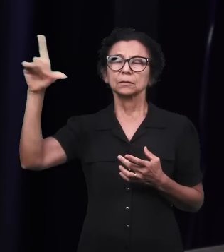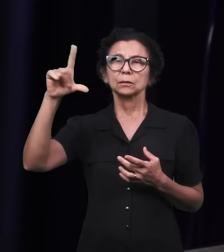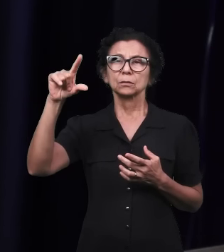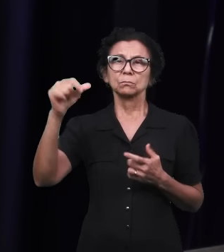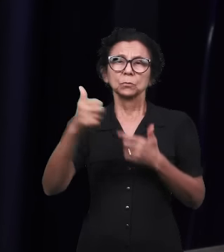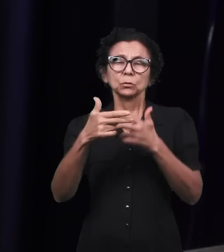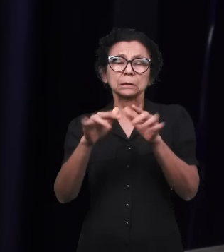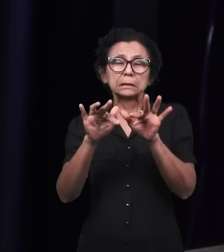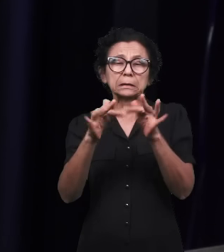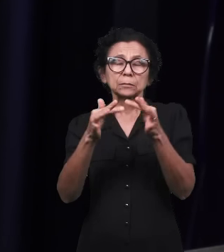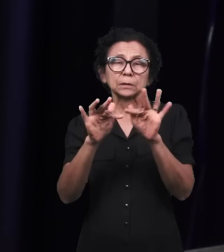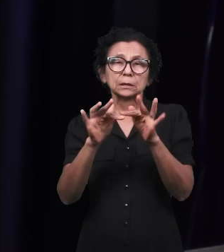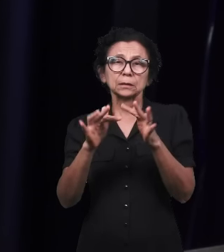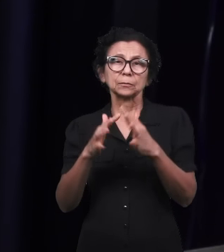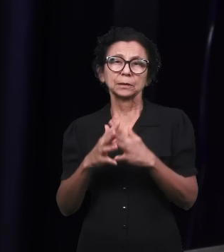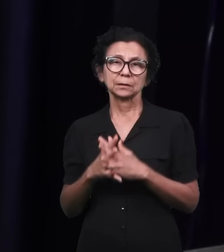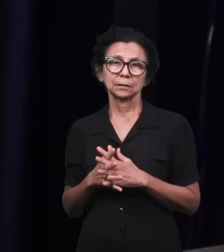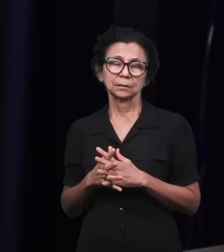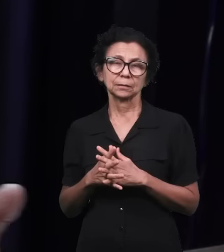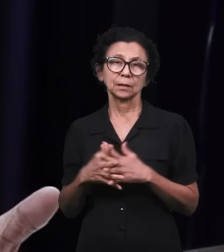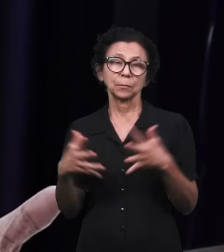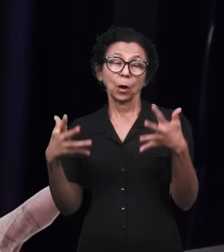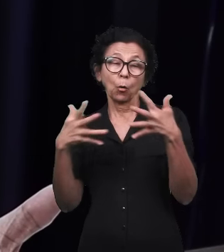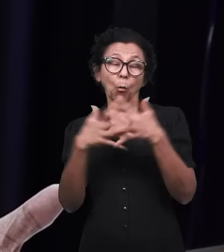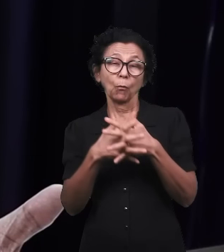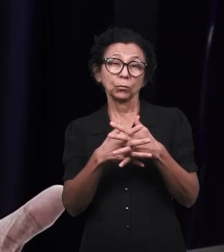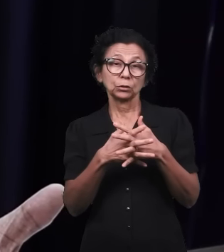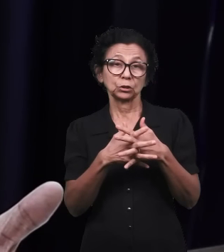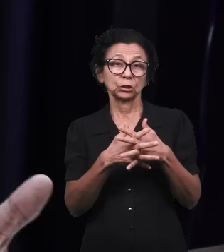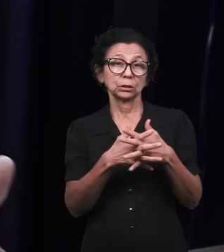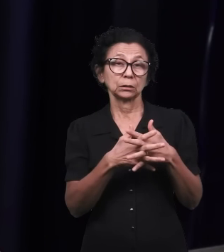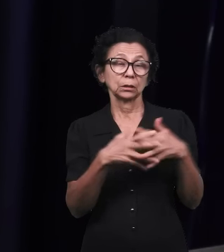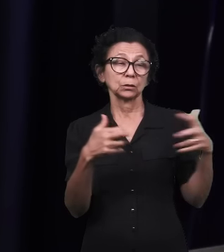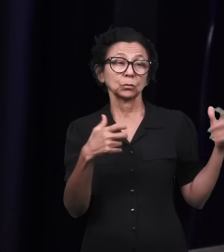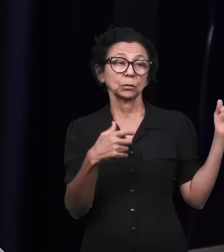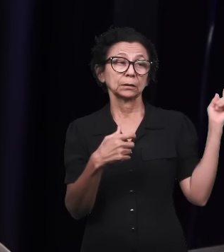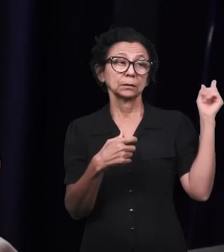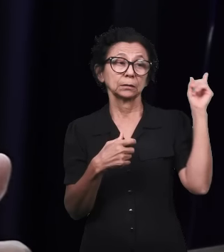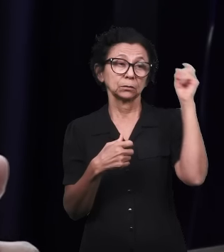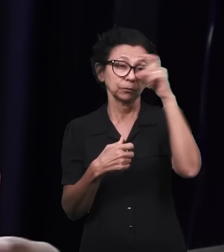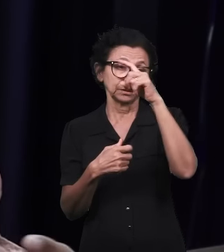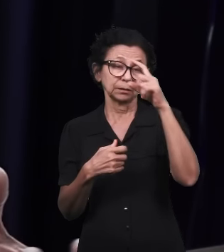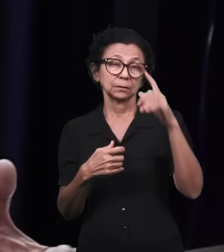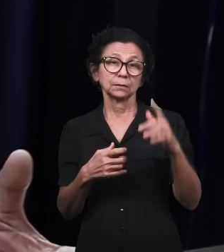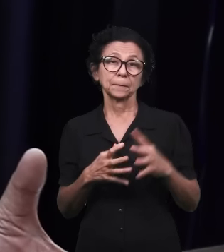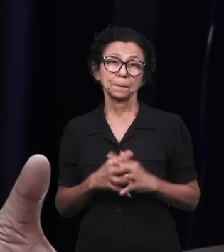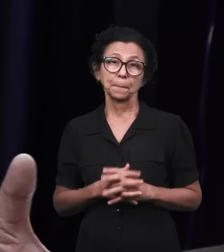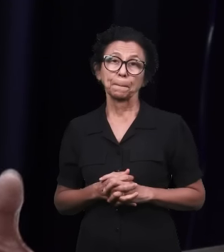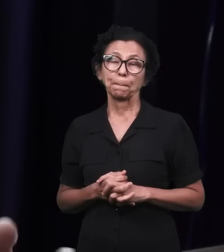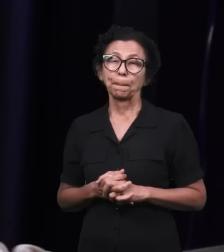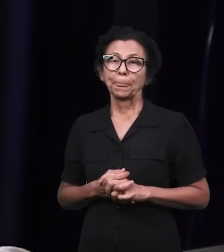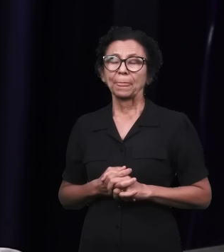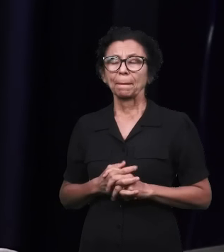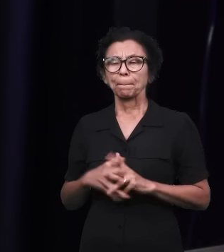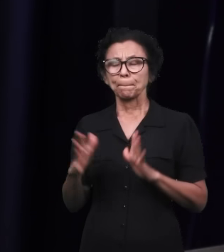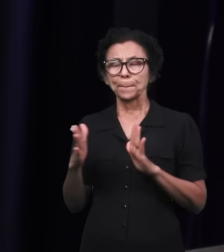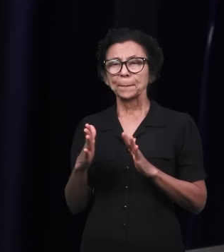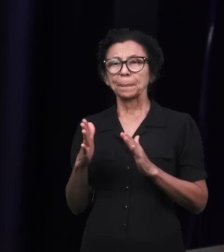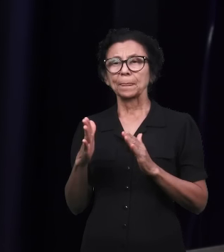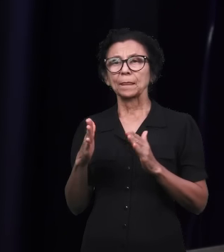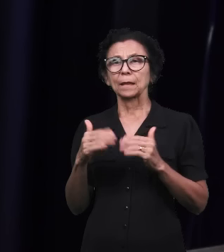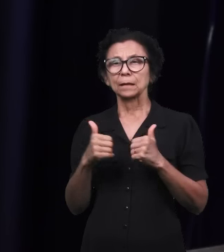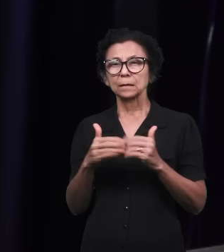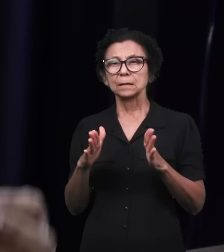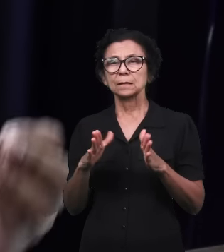a ação de Deus aqui, ele para realizar, para Jesus iniciar o seu ministério, para Jesus nascer,